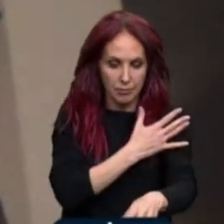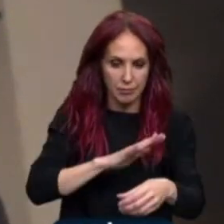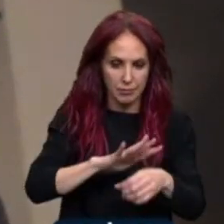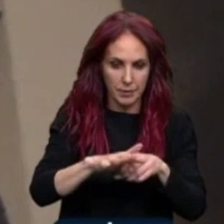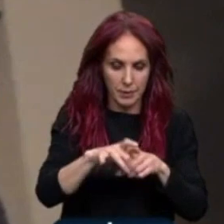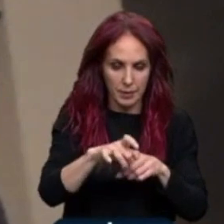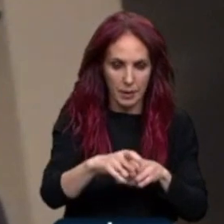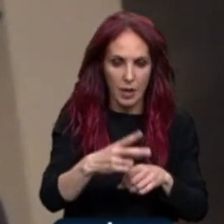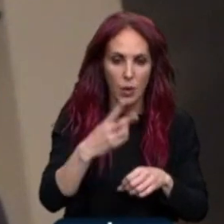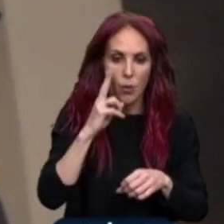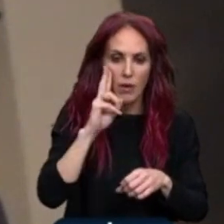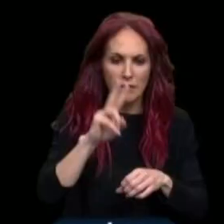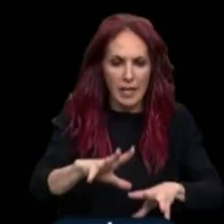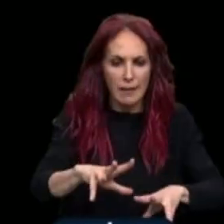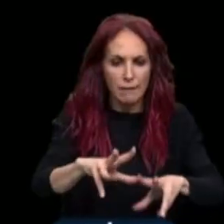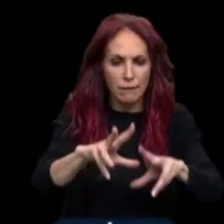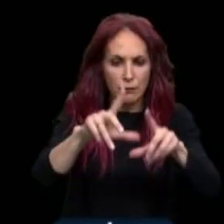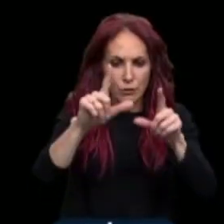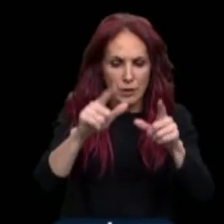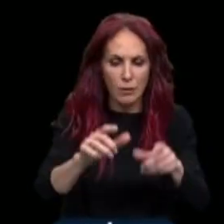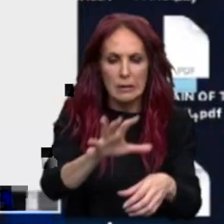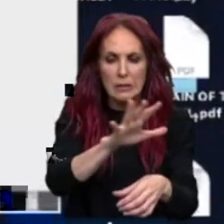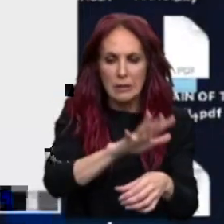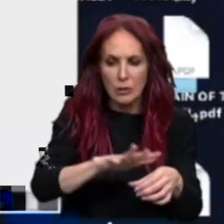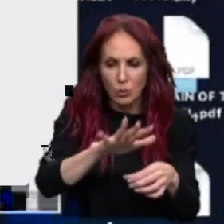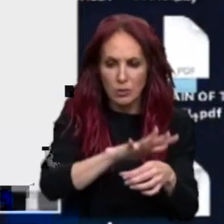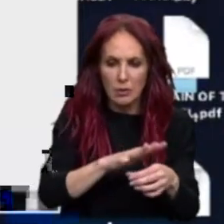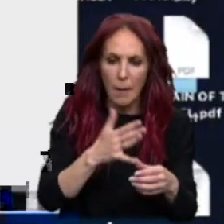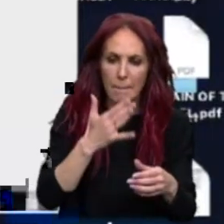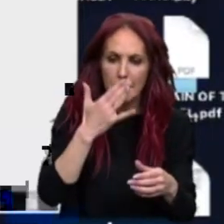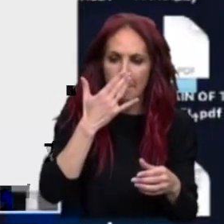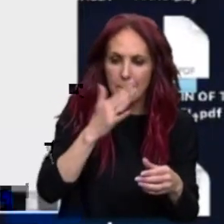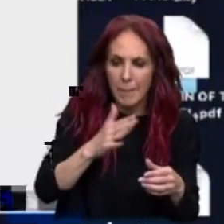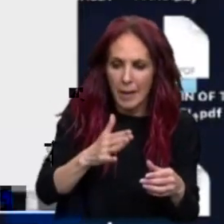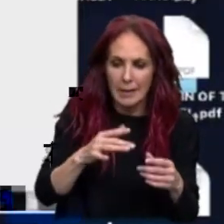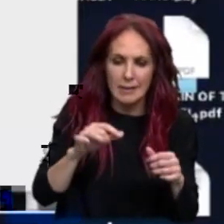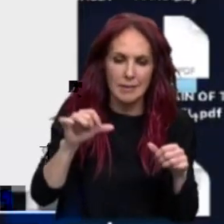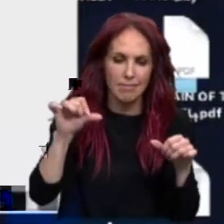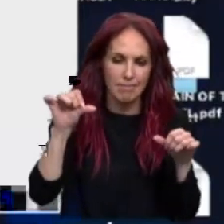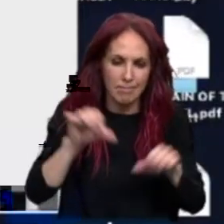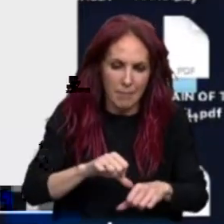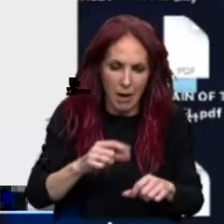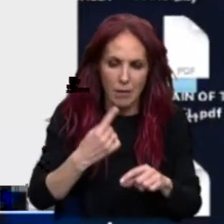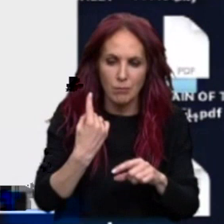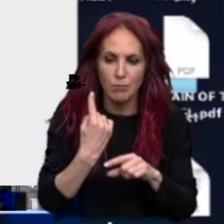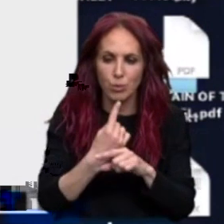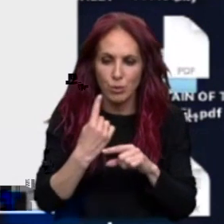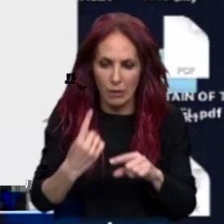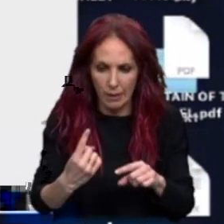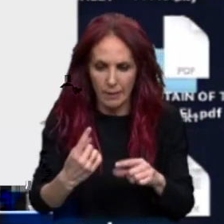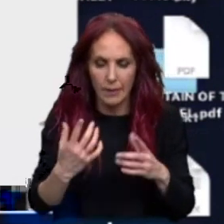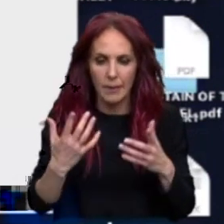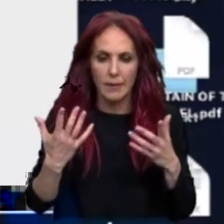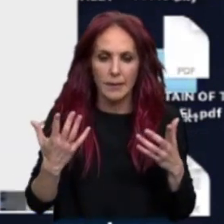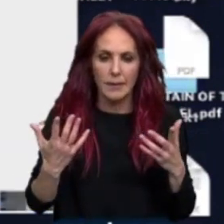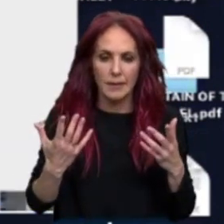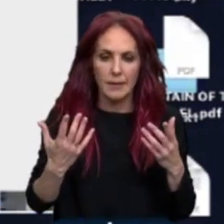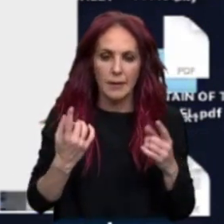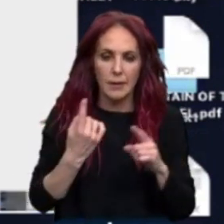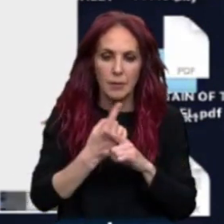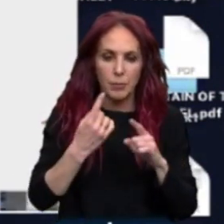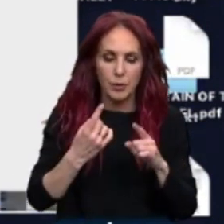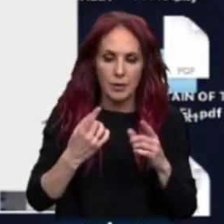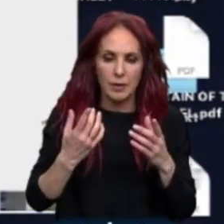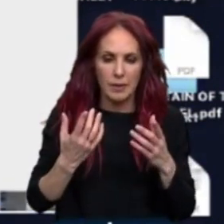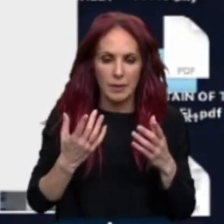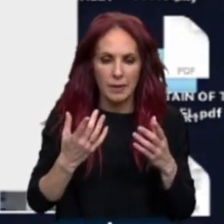quando olhamos para a evolução dos casos, a situação parece sempre um bocadinho má, porque ela